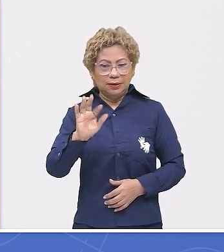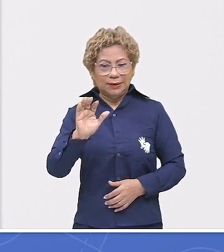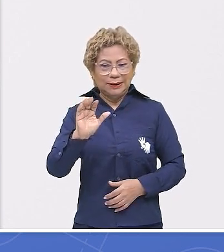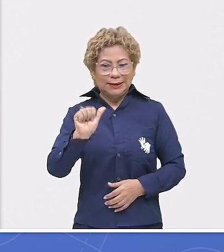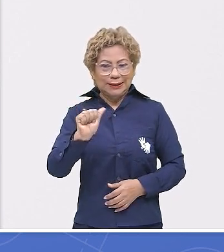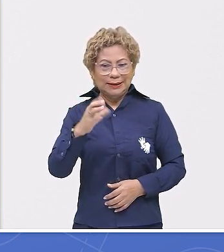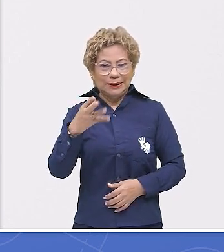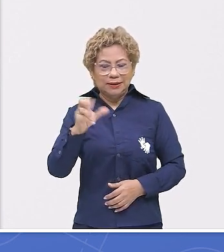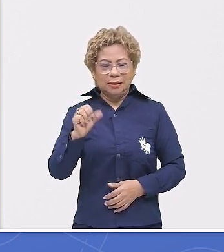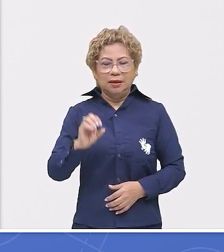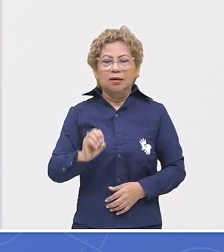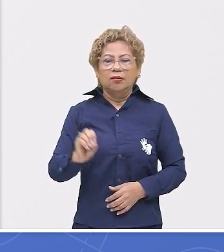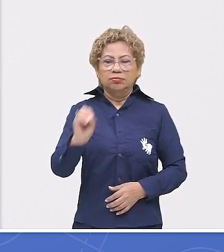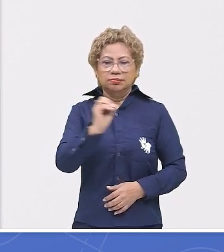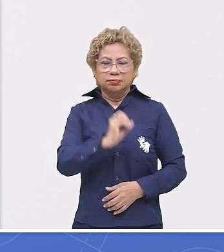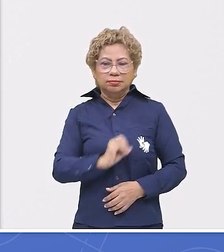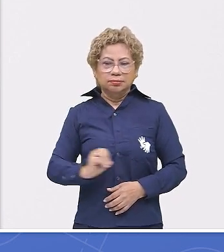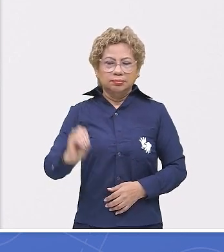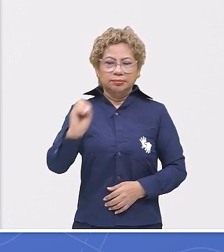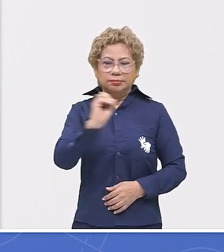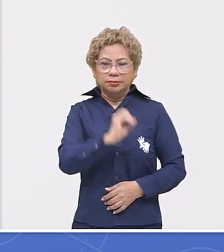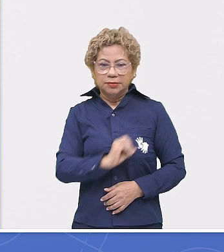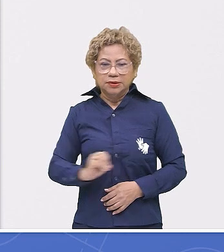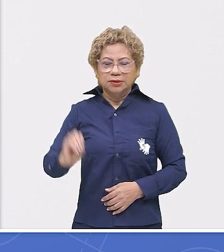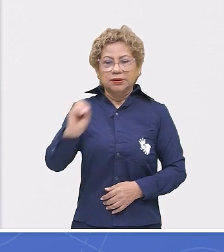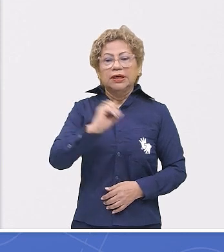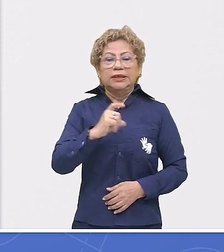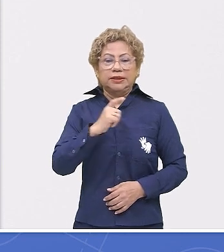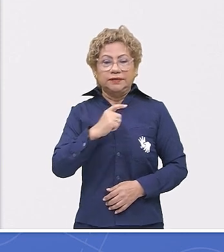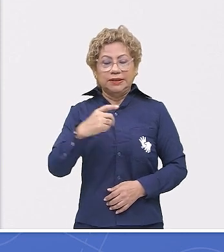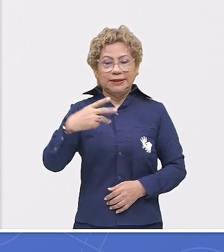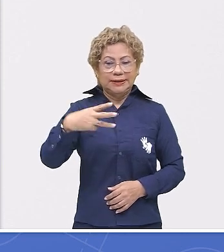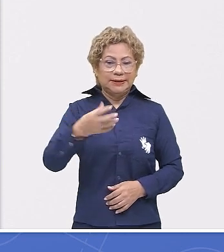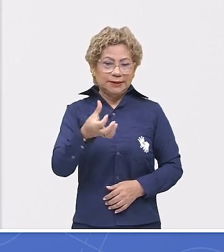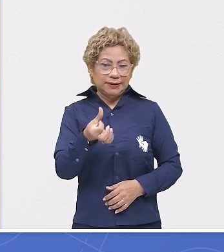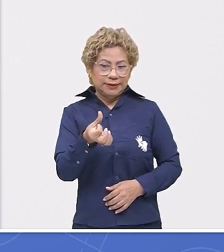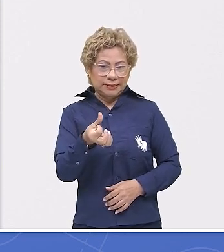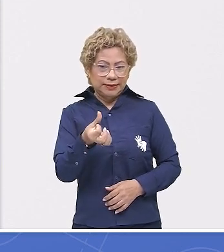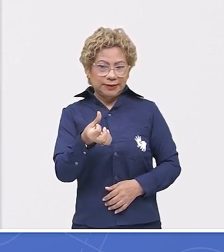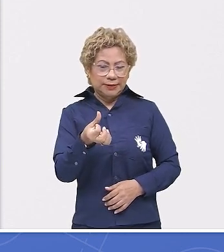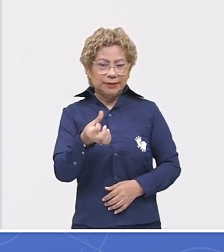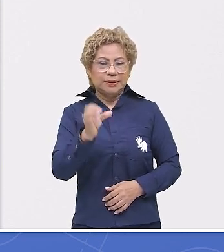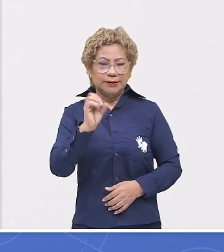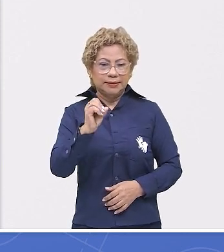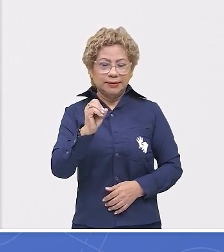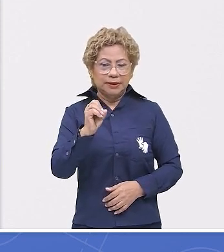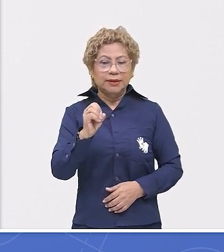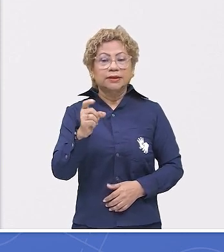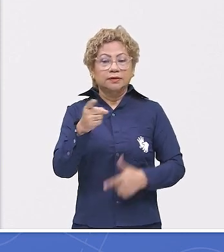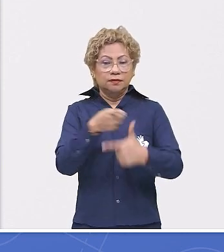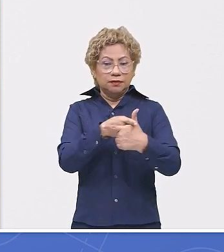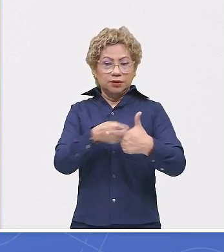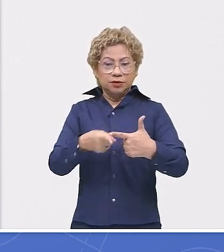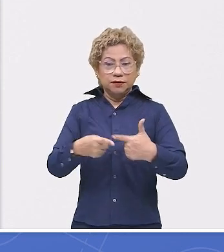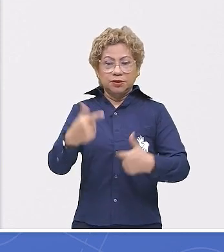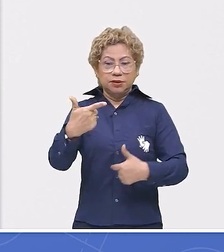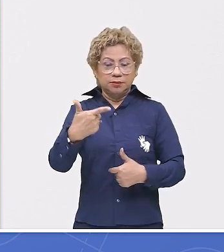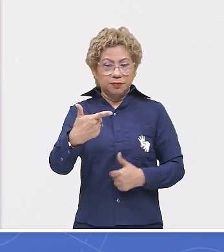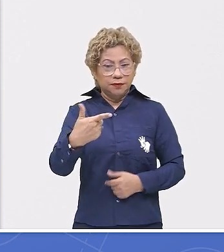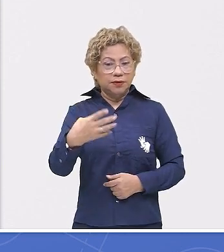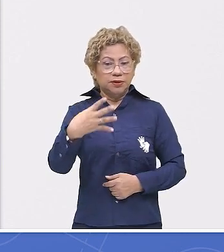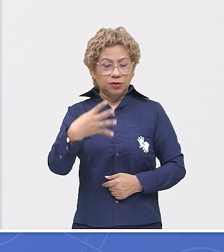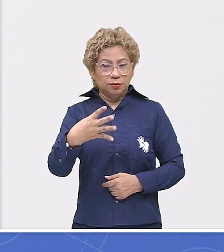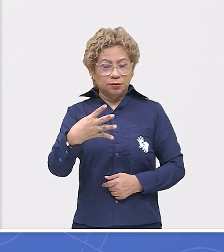parte de 15 graus, tá certo? Então, a cada 15 graus de extensão